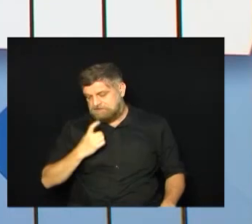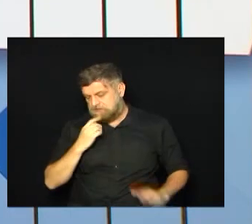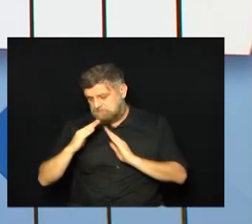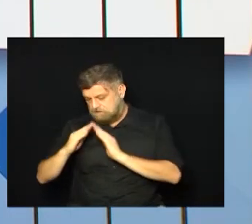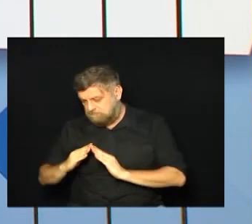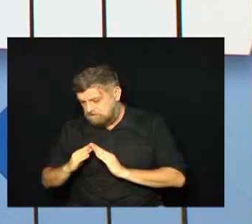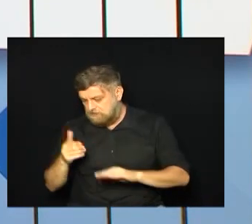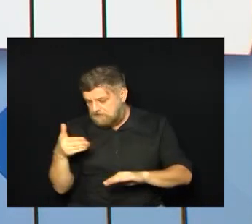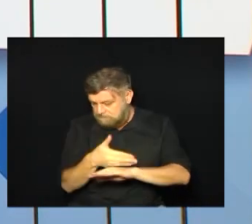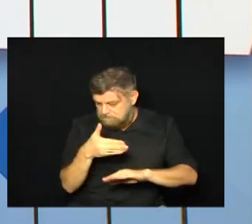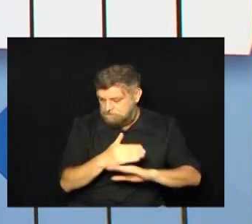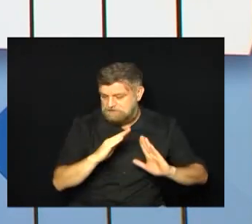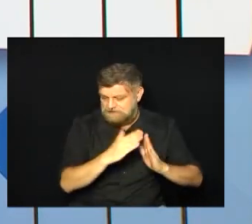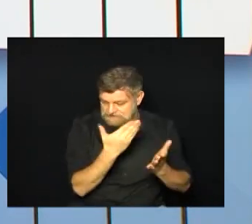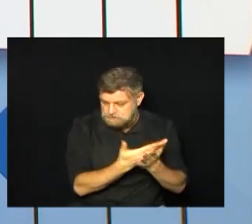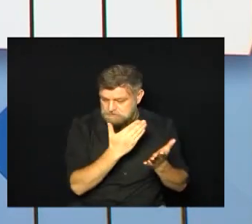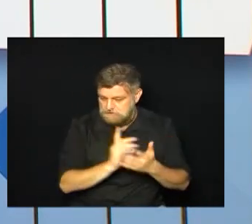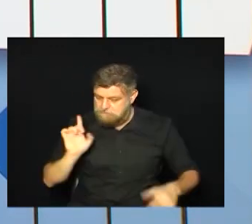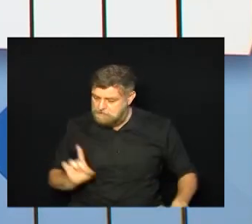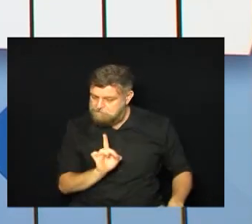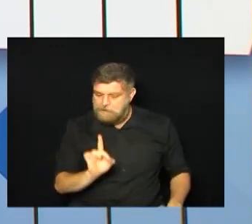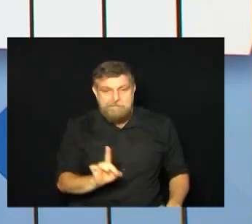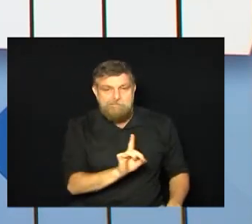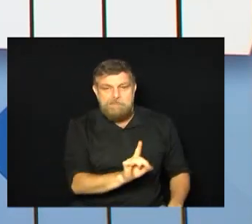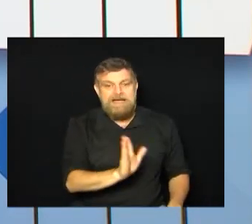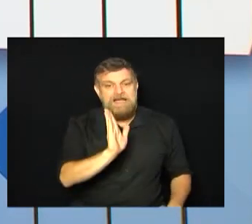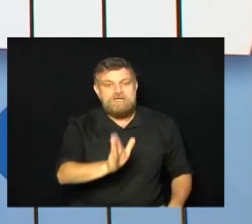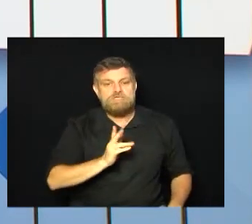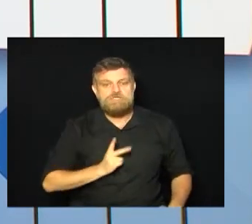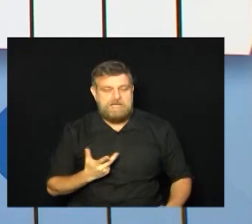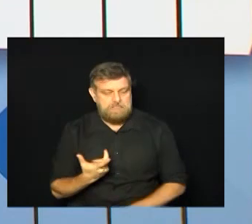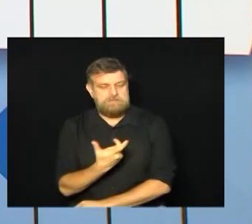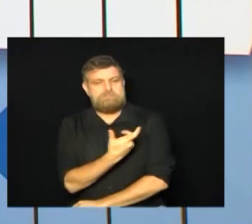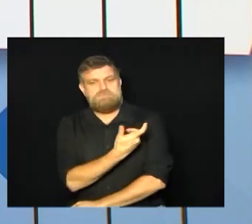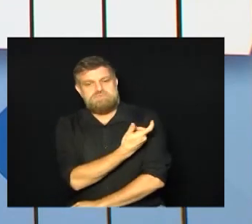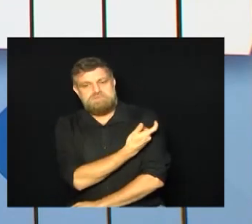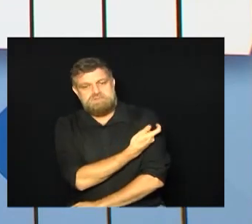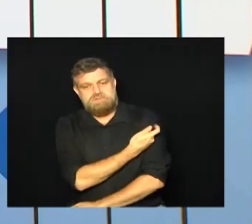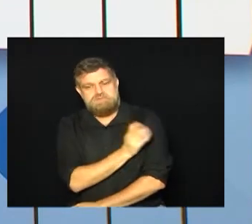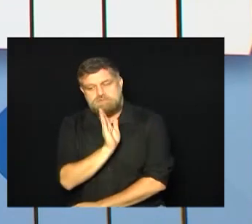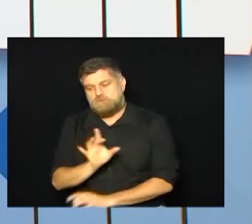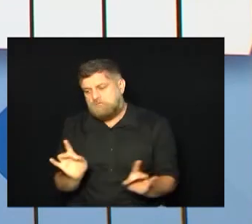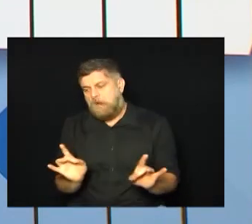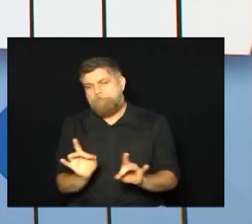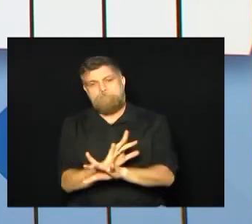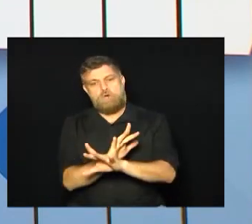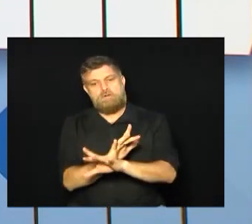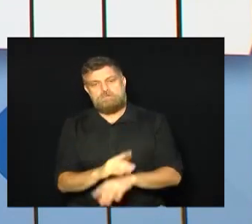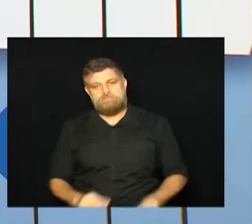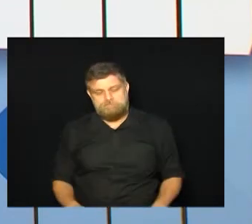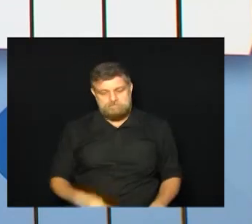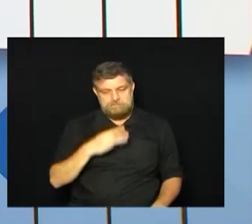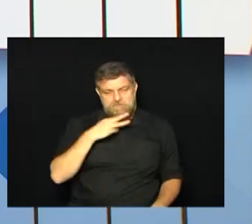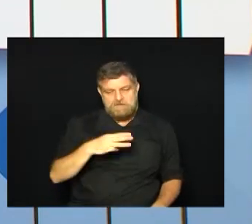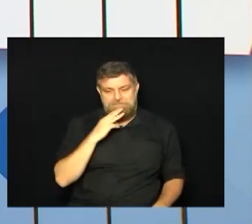e frequentam as unidades escolares estejam com o calendário vacinal já completo entre